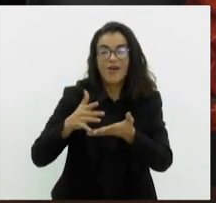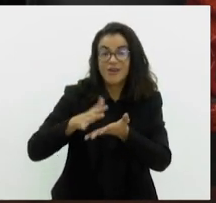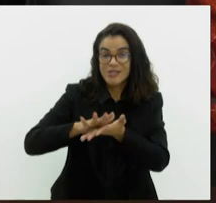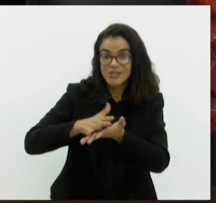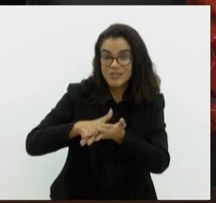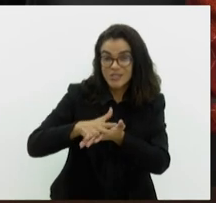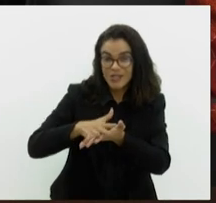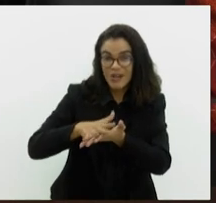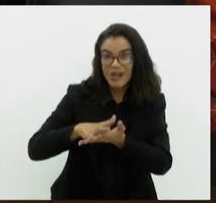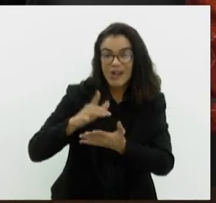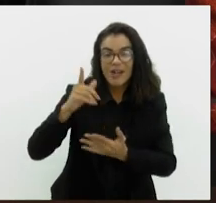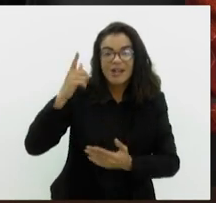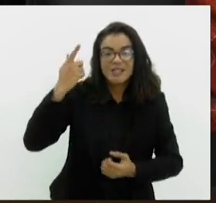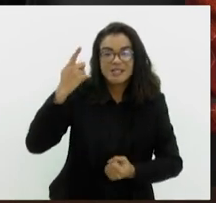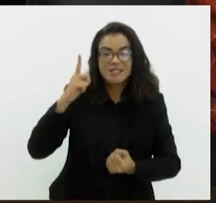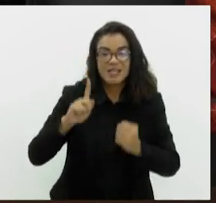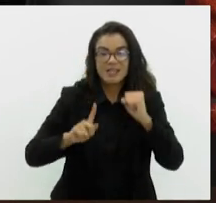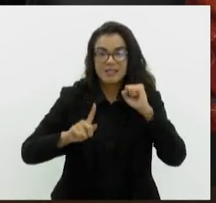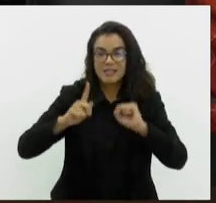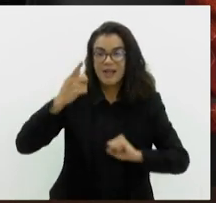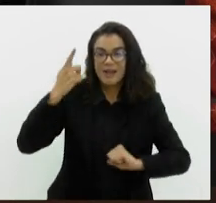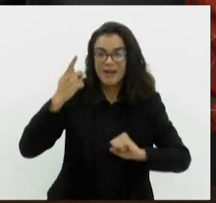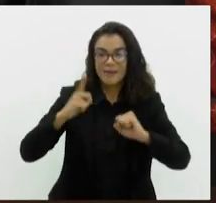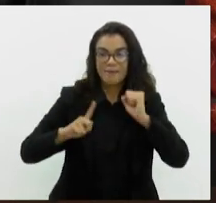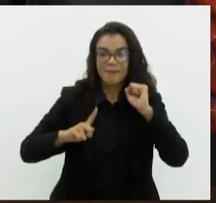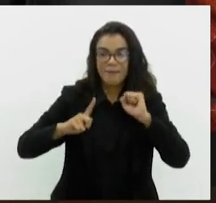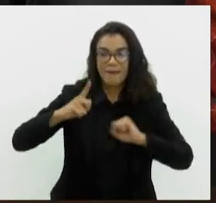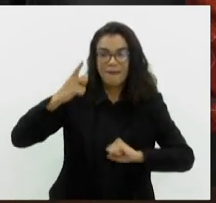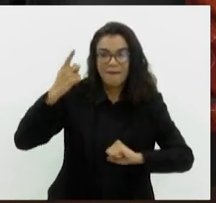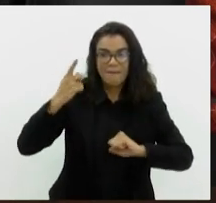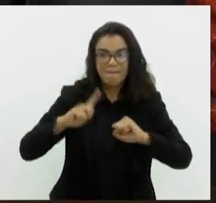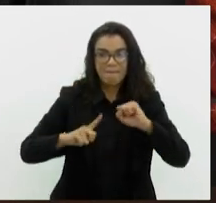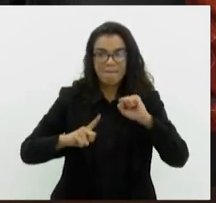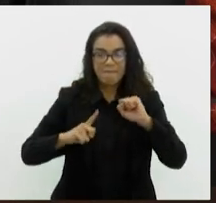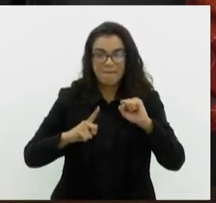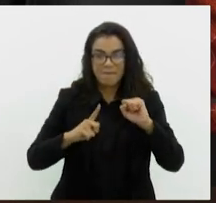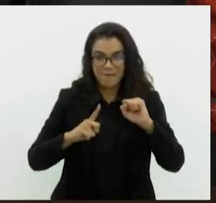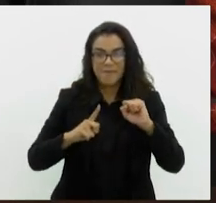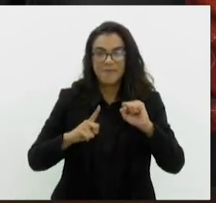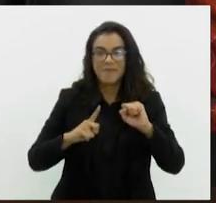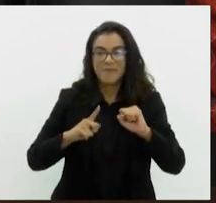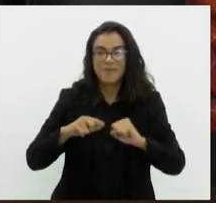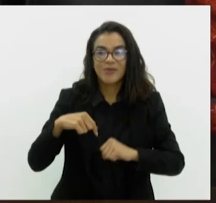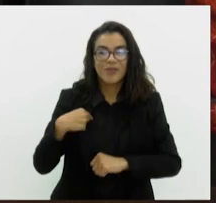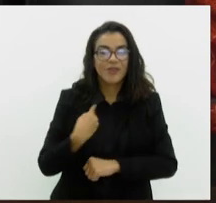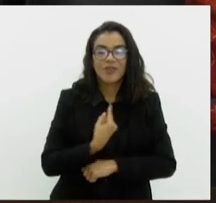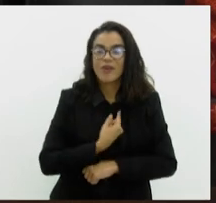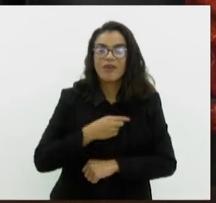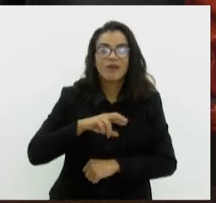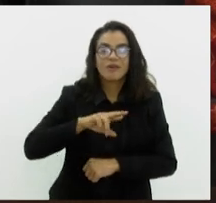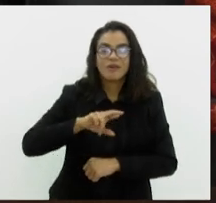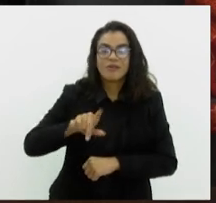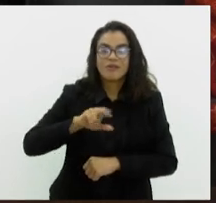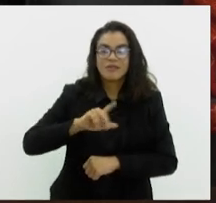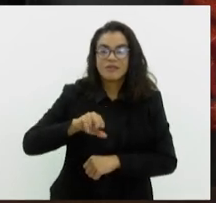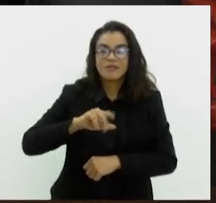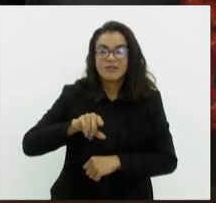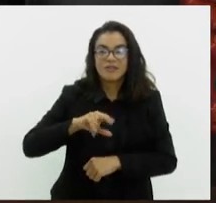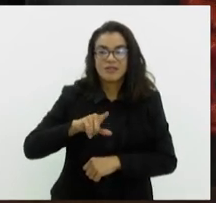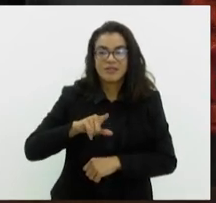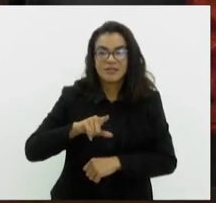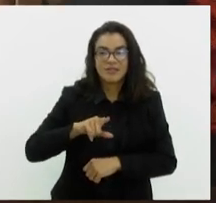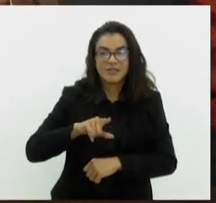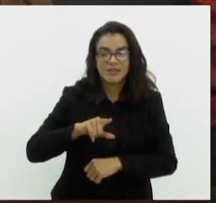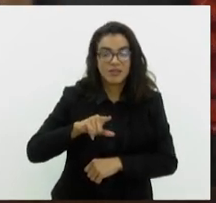samba preferida da nossa homenageada, nós não somos